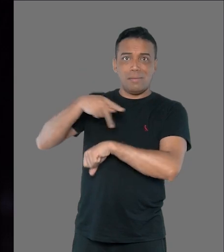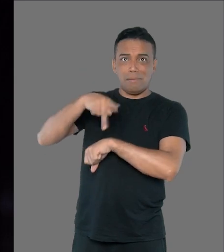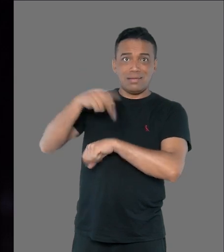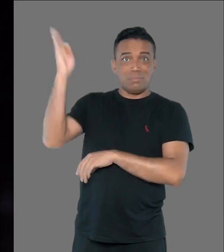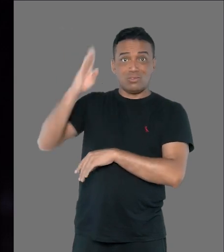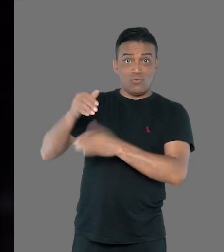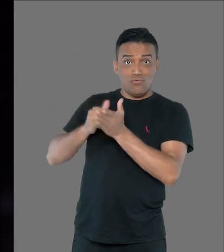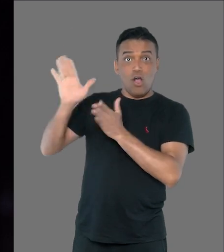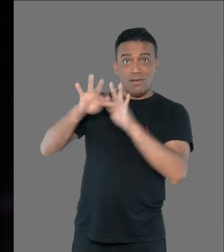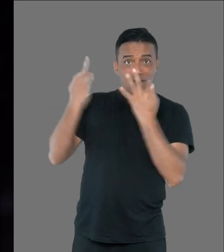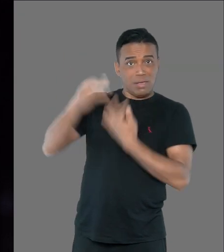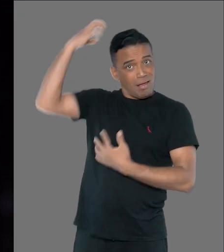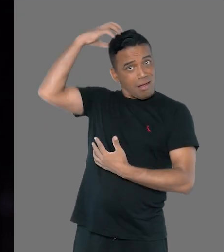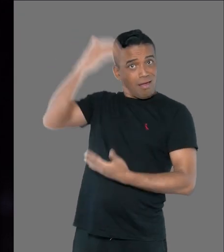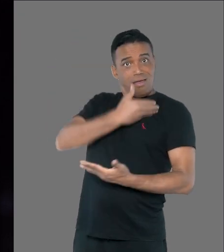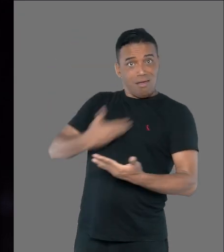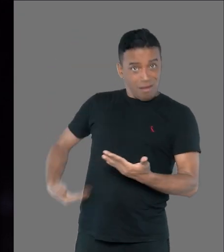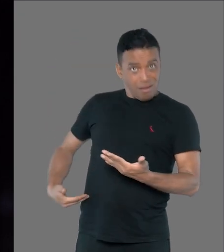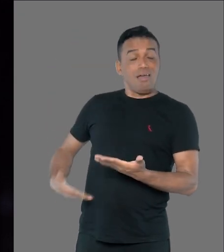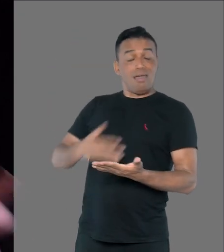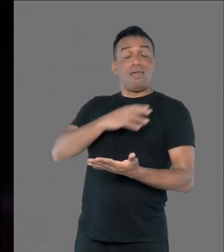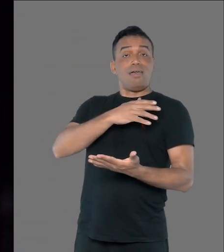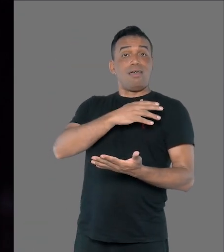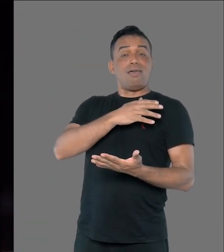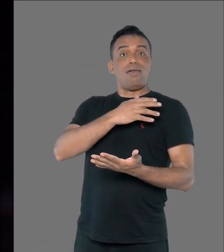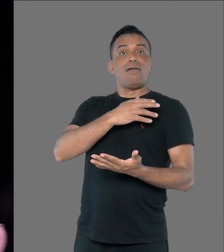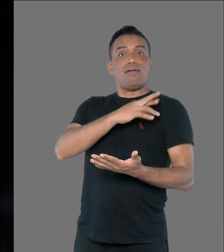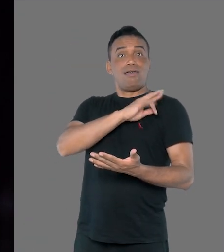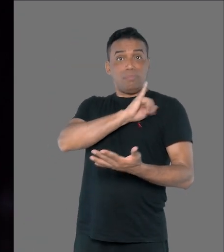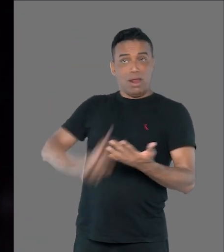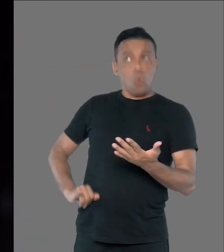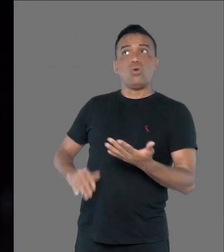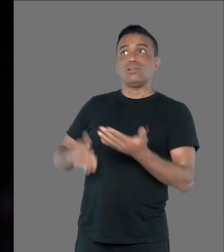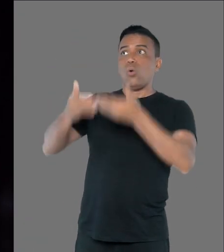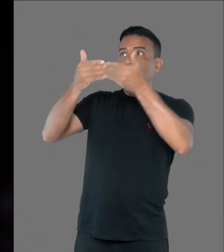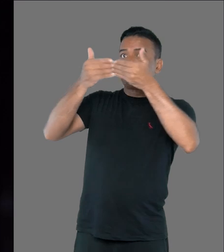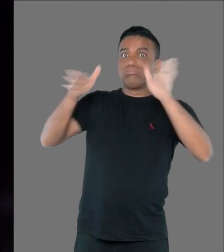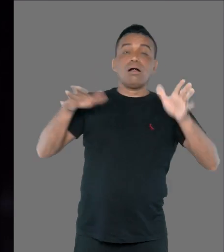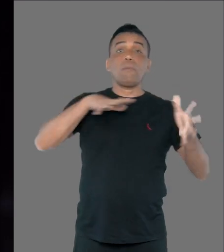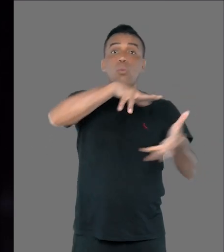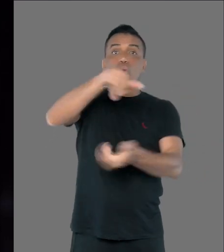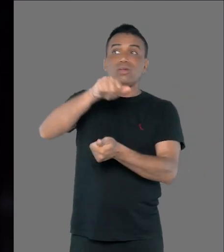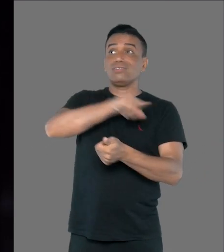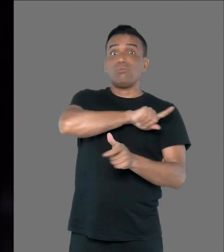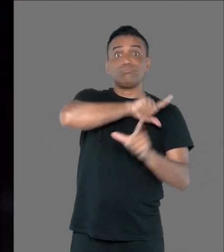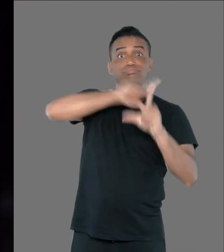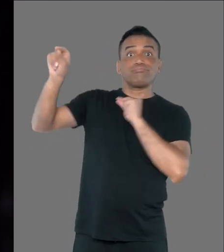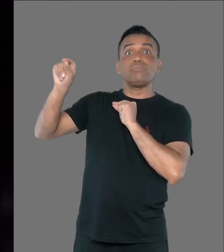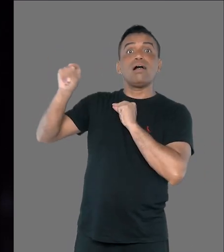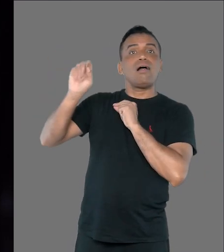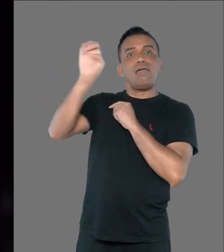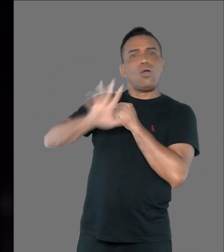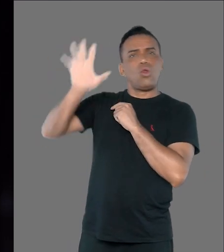tinham grandes, digamos, possibilidades de abrir janelas para o mundo, e eles vão para uma Europa muito interessante.